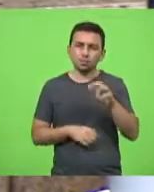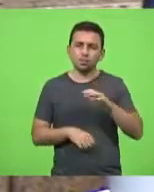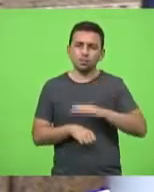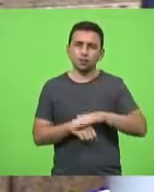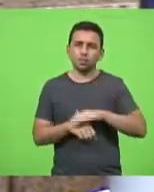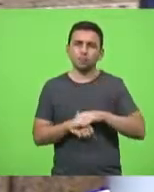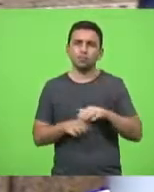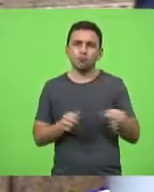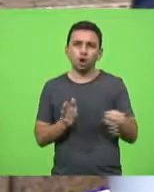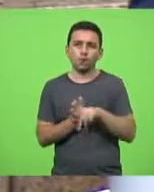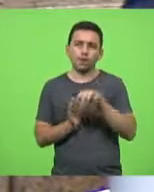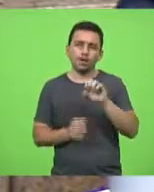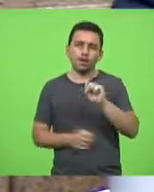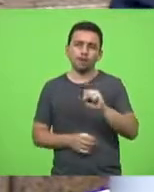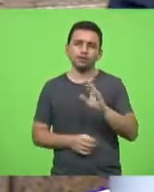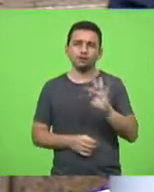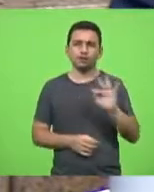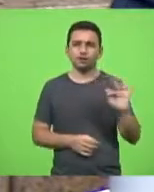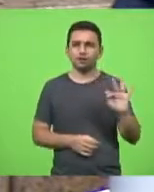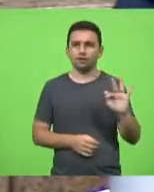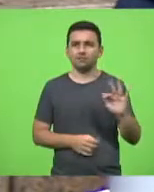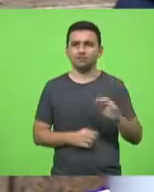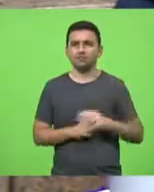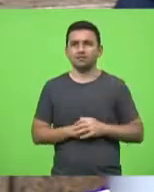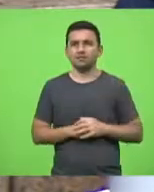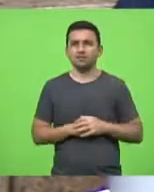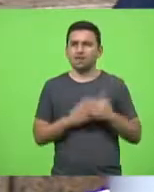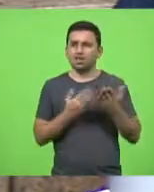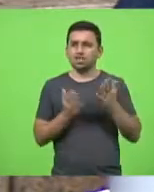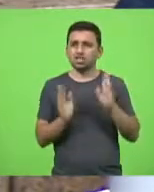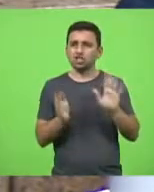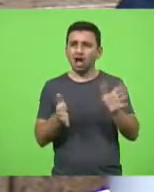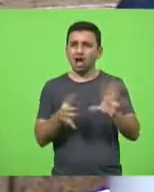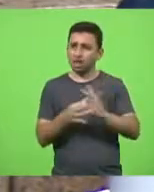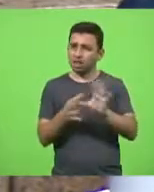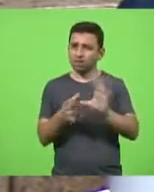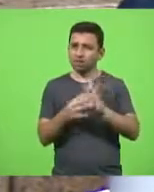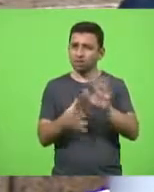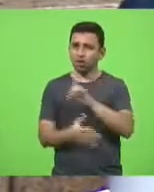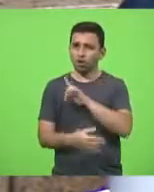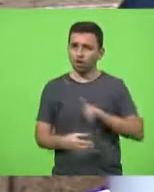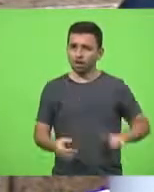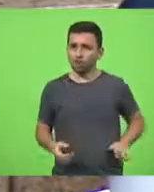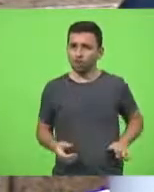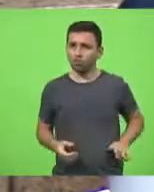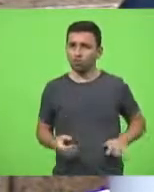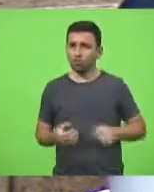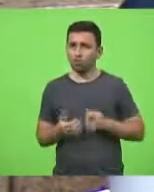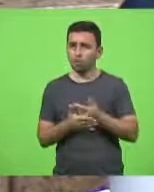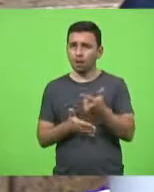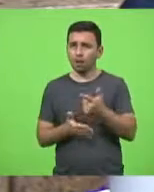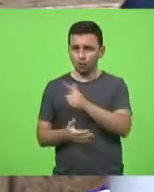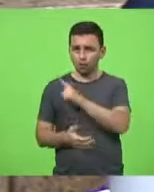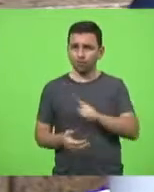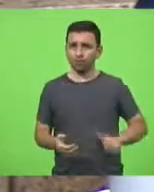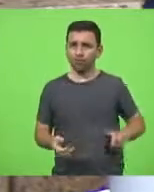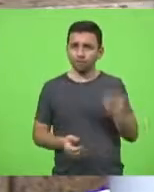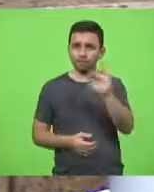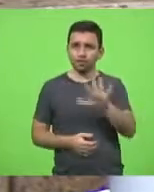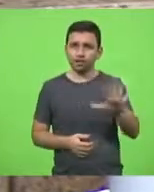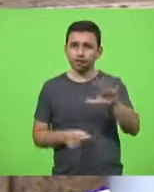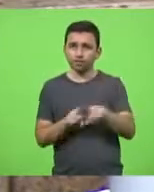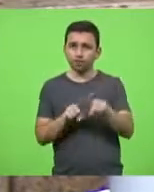do próprio STF aqui, que já autoriza o Estado a fazer isso, inclusive o próprio governo federal, em